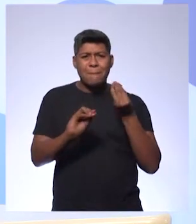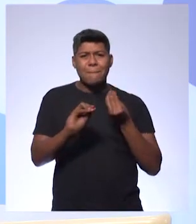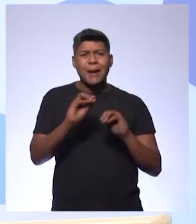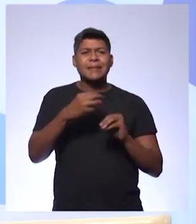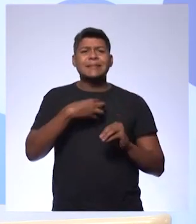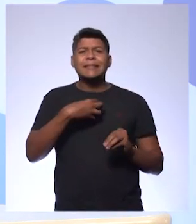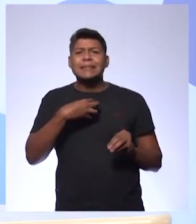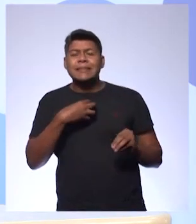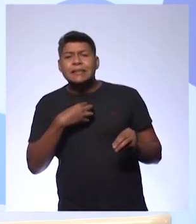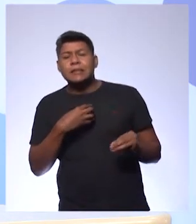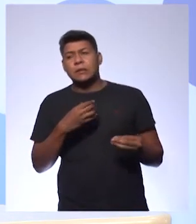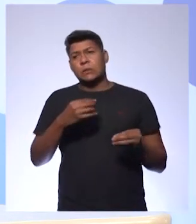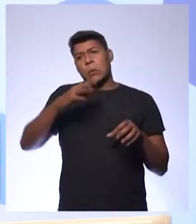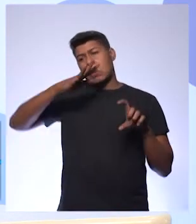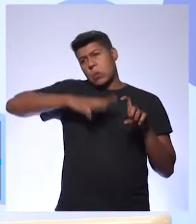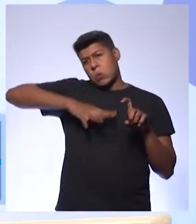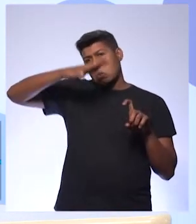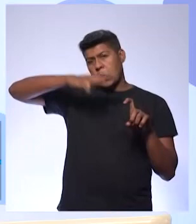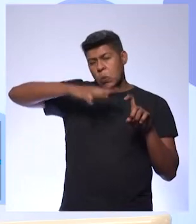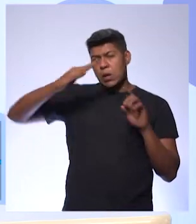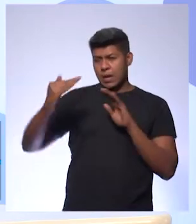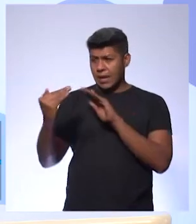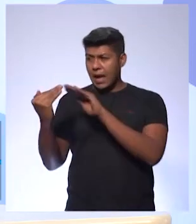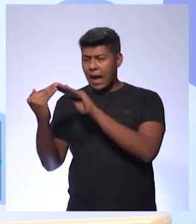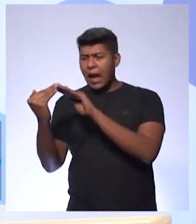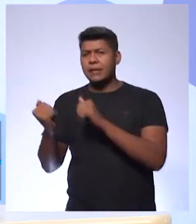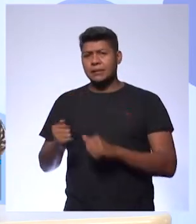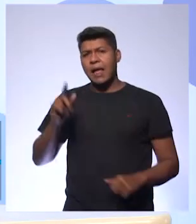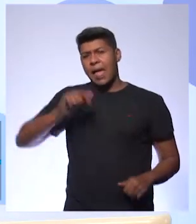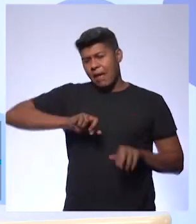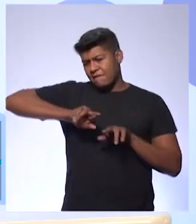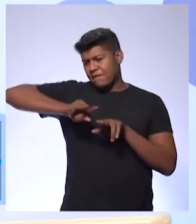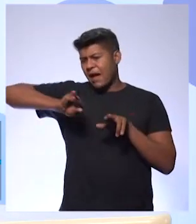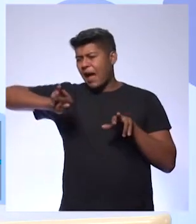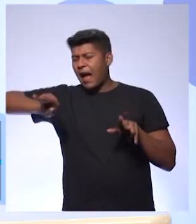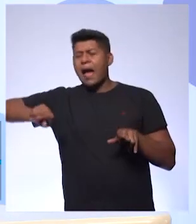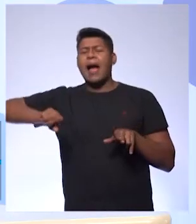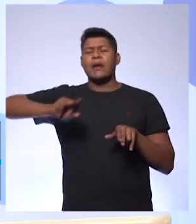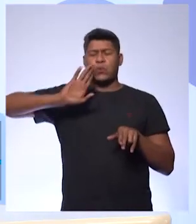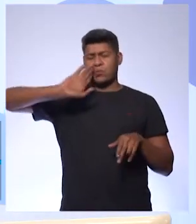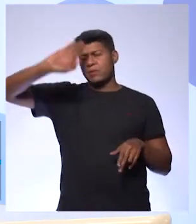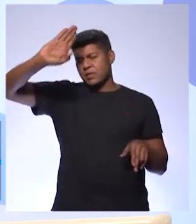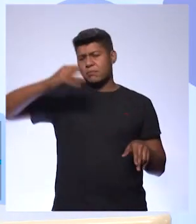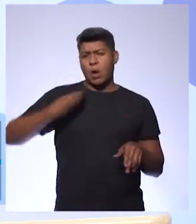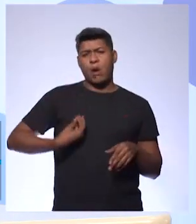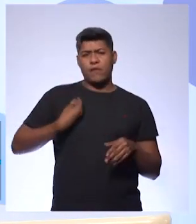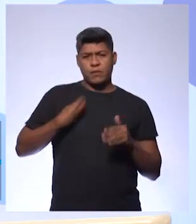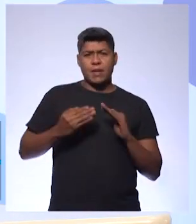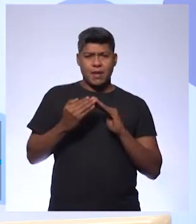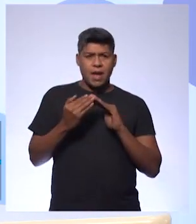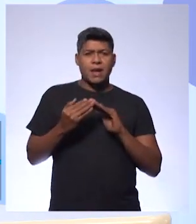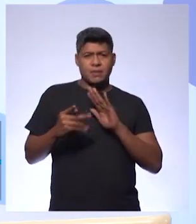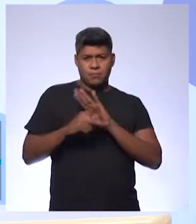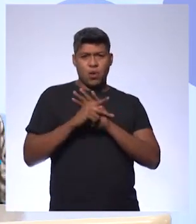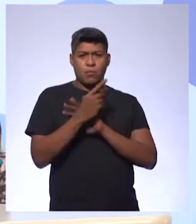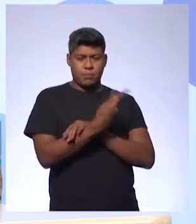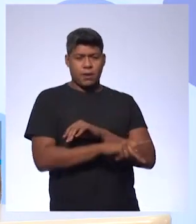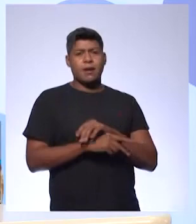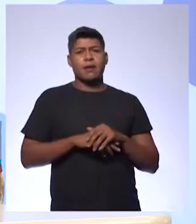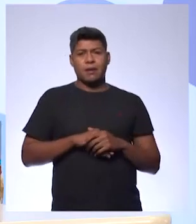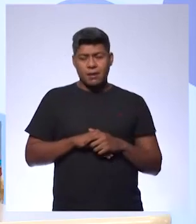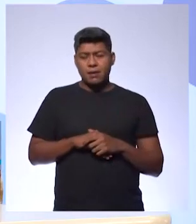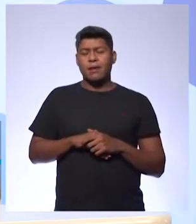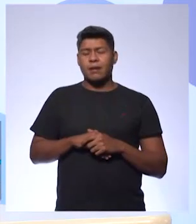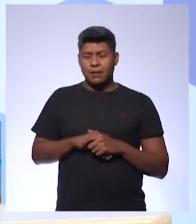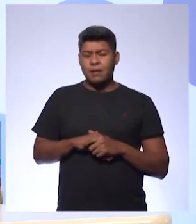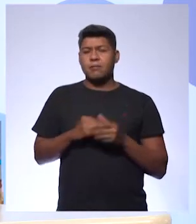sentido figurado que ele deu para casa, os pontos principais da casa para ele, Uhum. é o